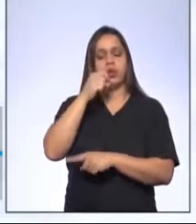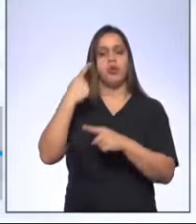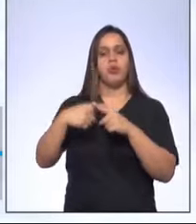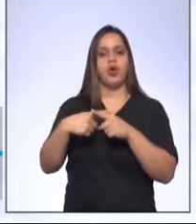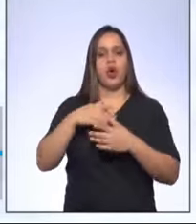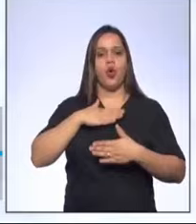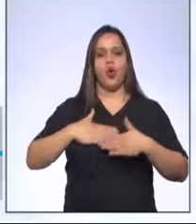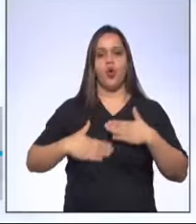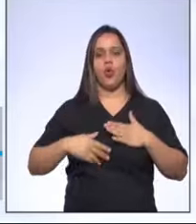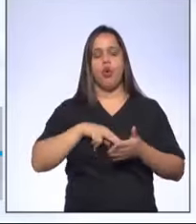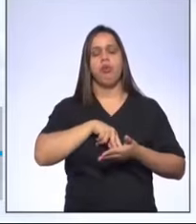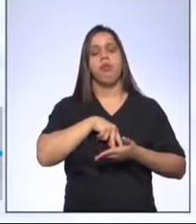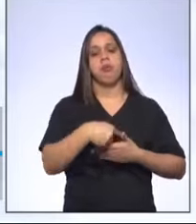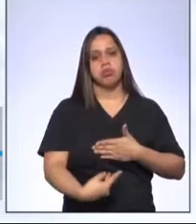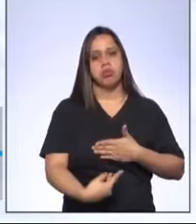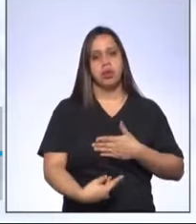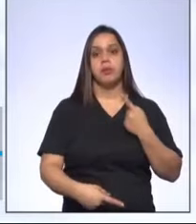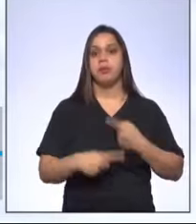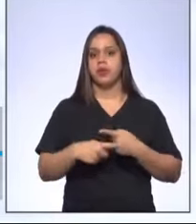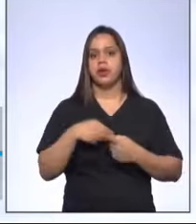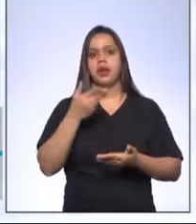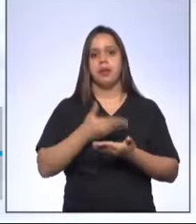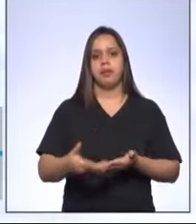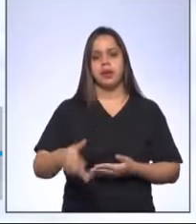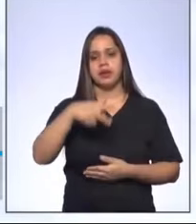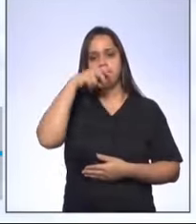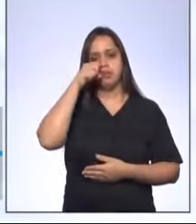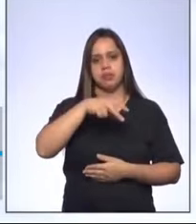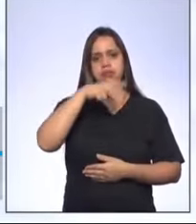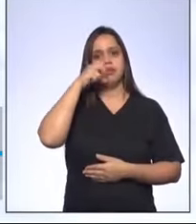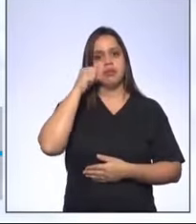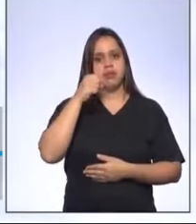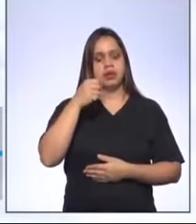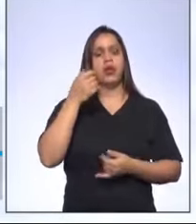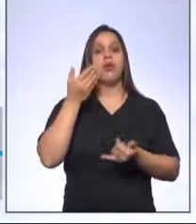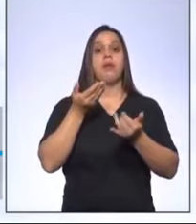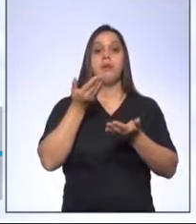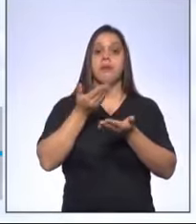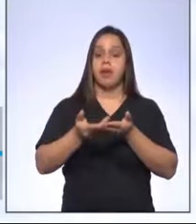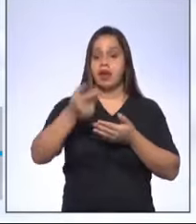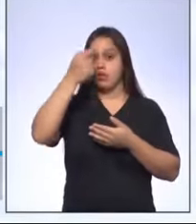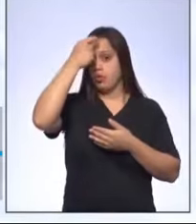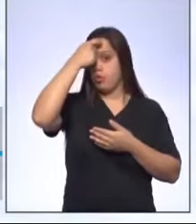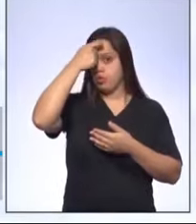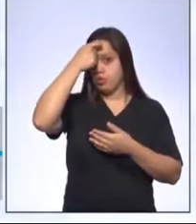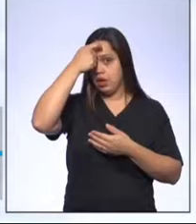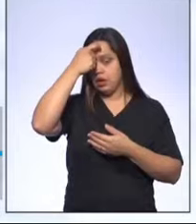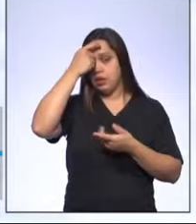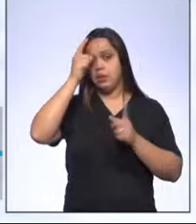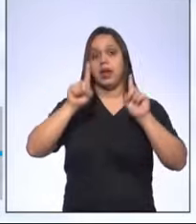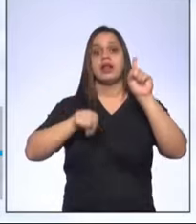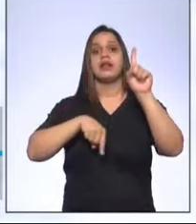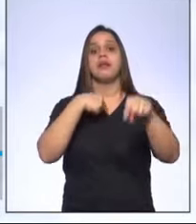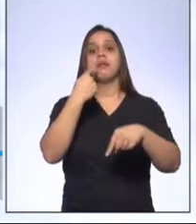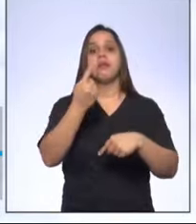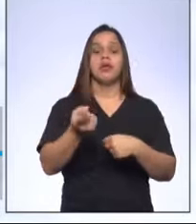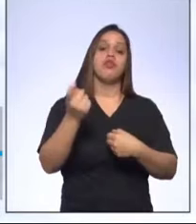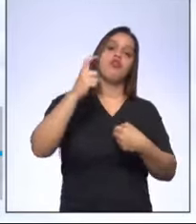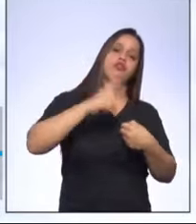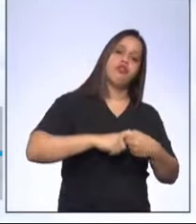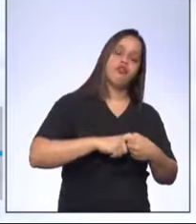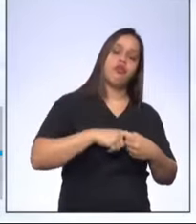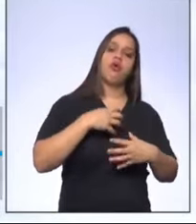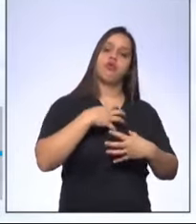porque está demais, está perdendo muito oxigênio, então você perde a consciência para o corpo poder voltar ao ritmo normal da